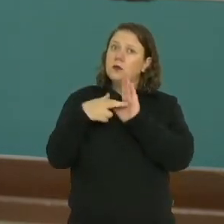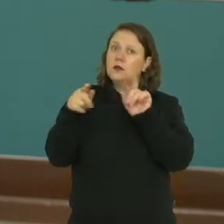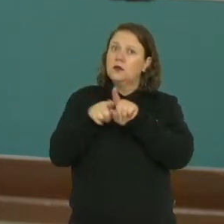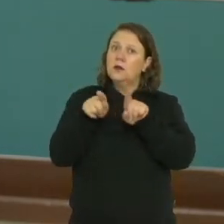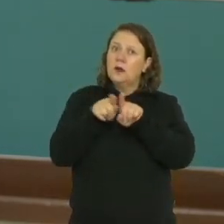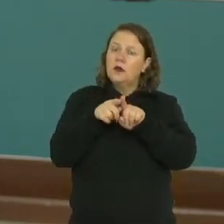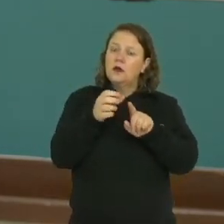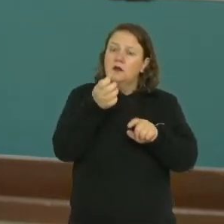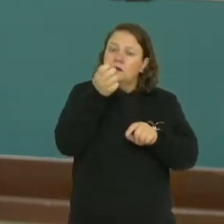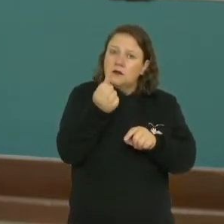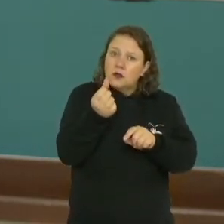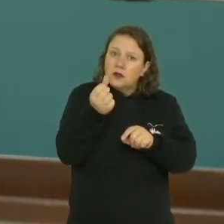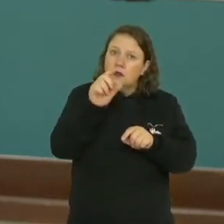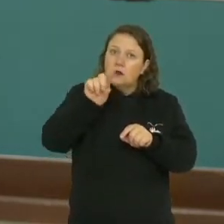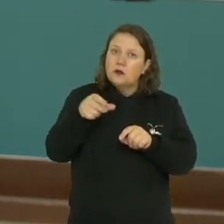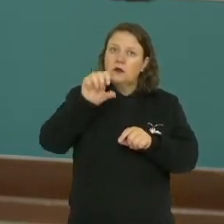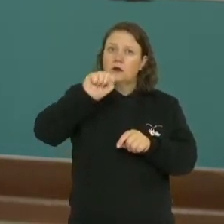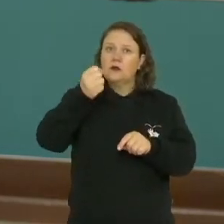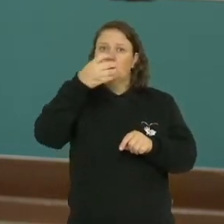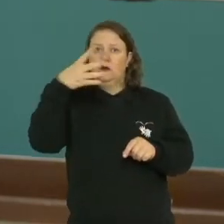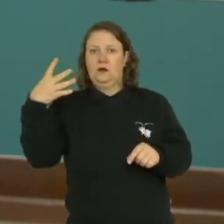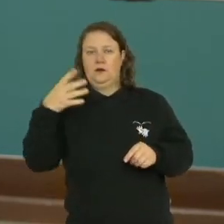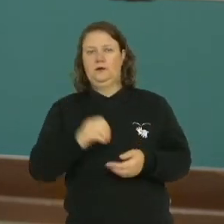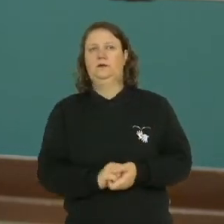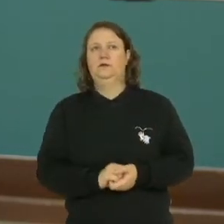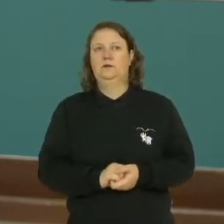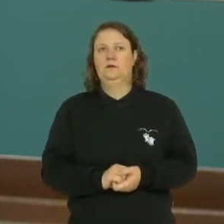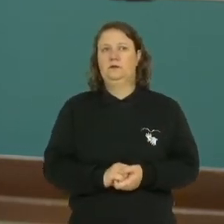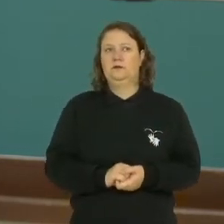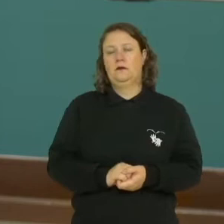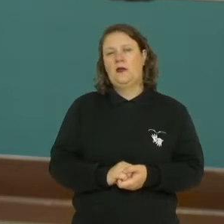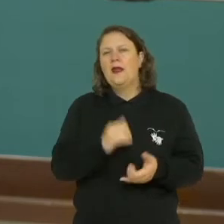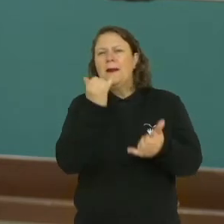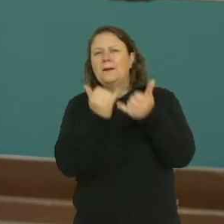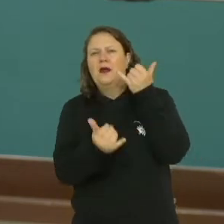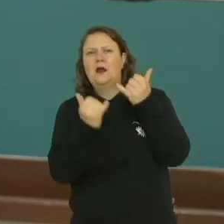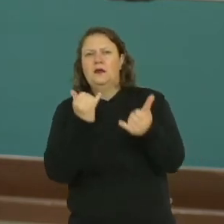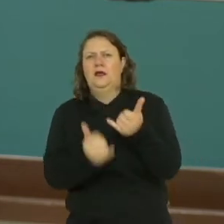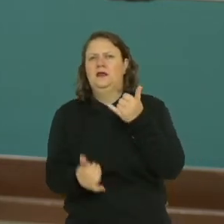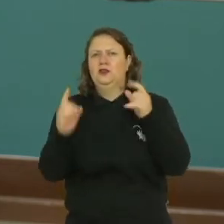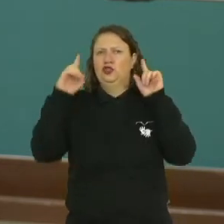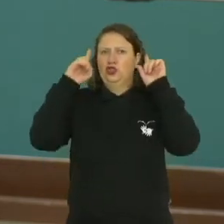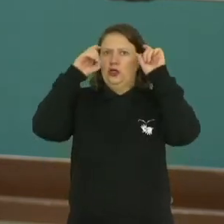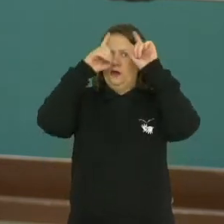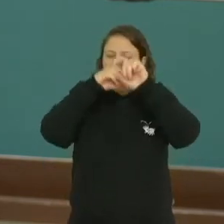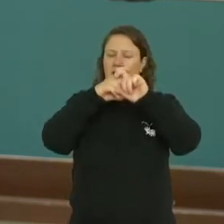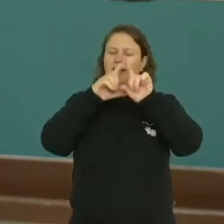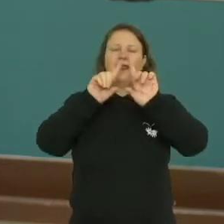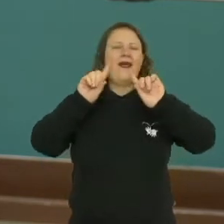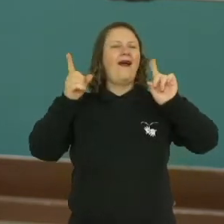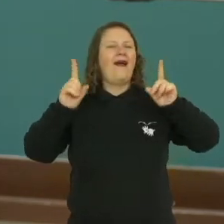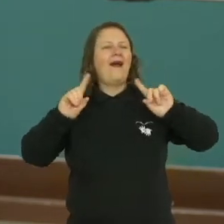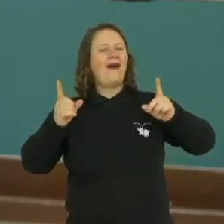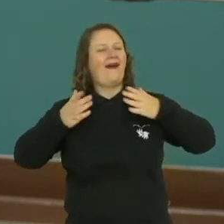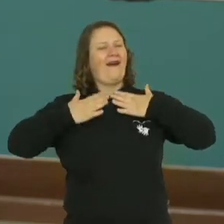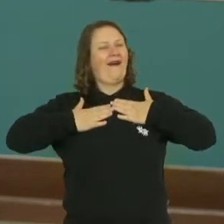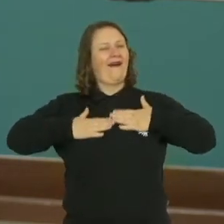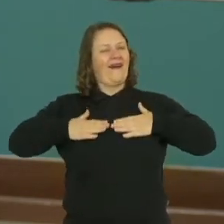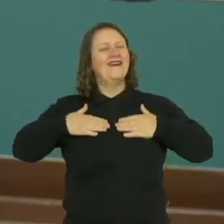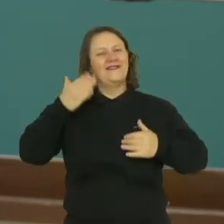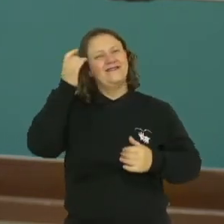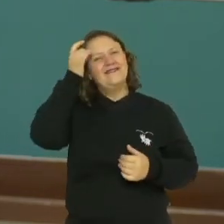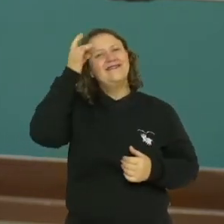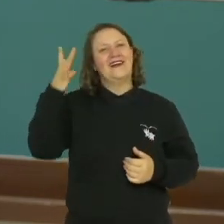2 números depois da vírgula. Então, veja, é uma conta que parece que assusta, mas no final ela não é difícil, ela é